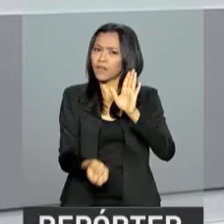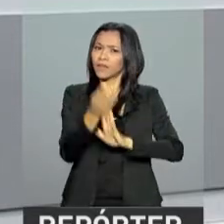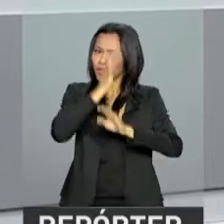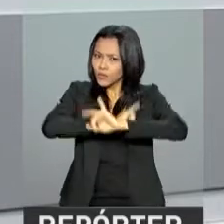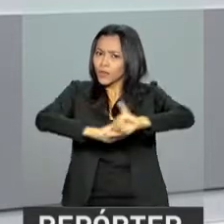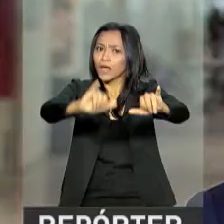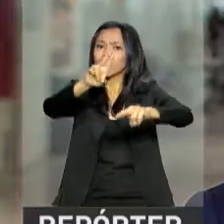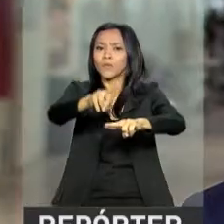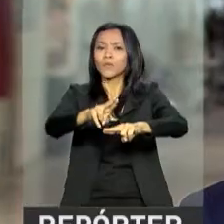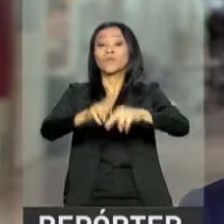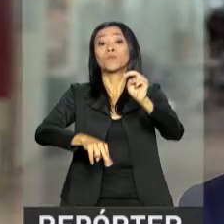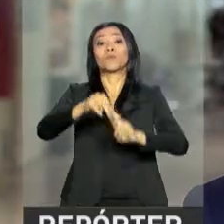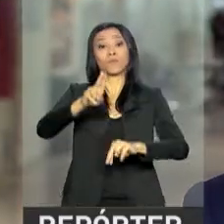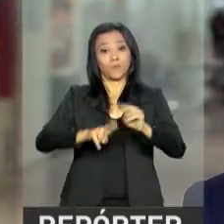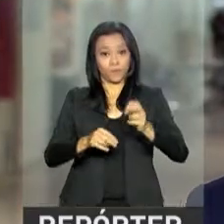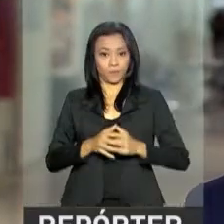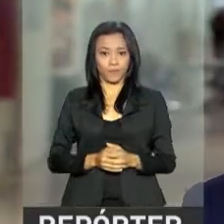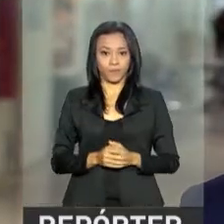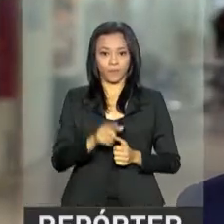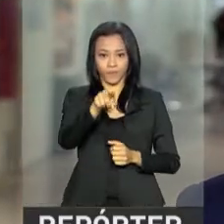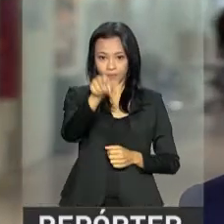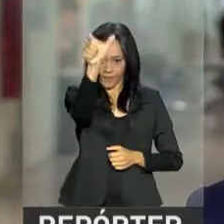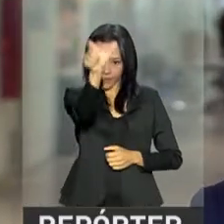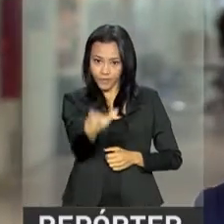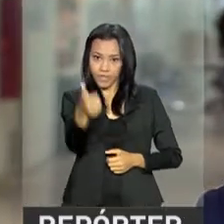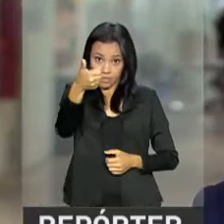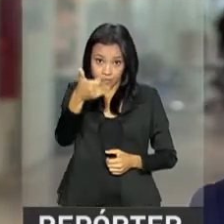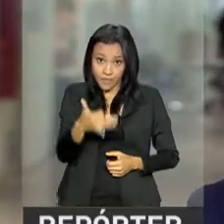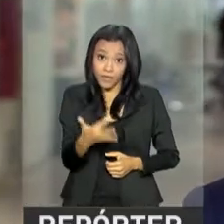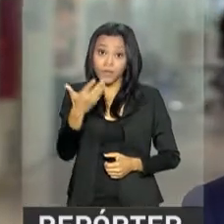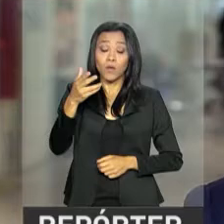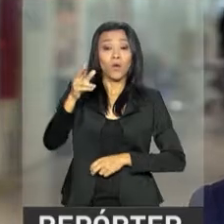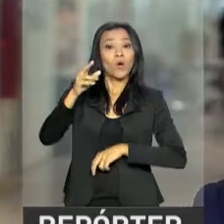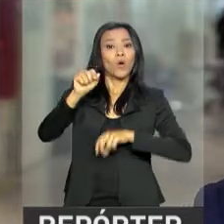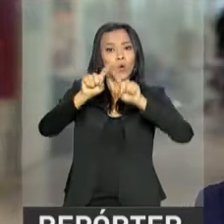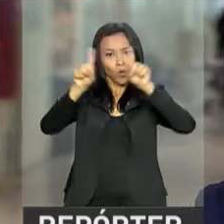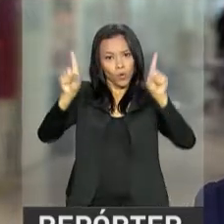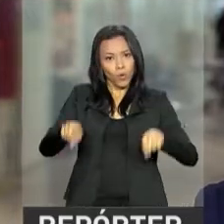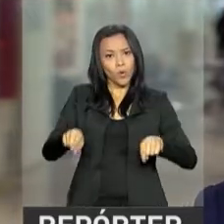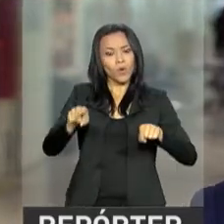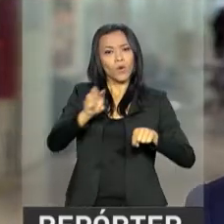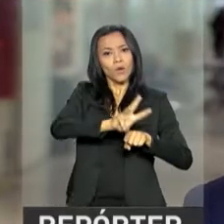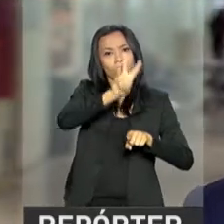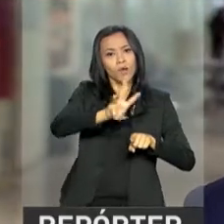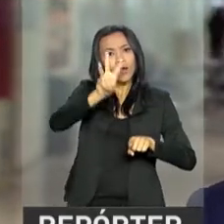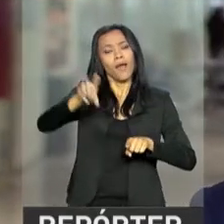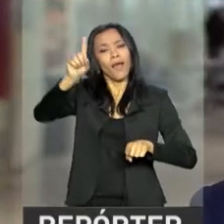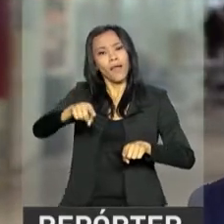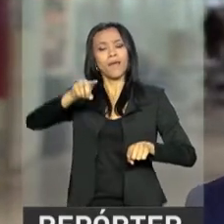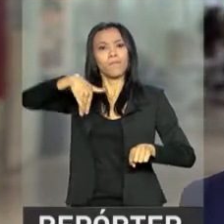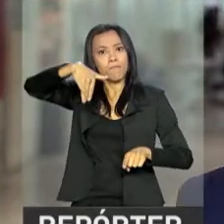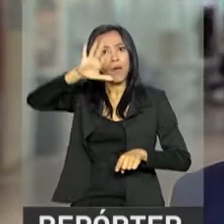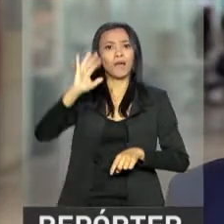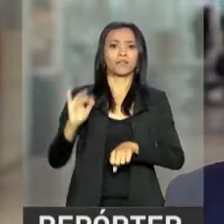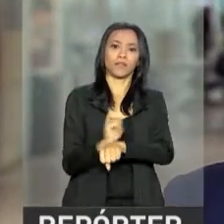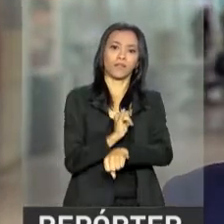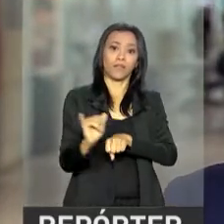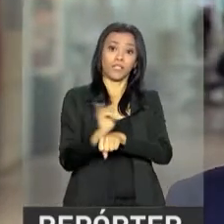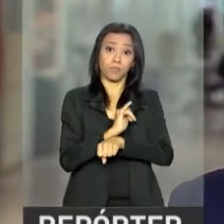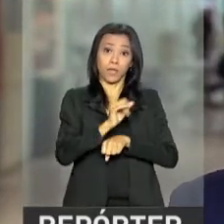junho portanto é mais uma ferramenta que a gente vai entregar ao cidadão para que ele possa exercer sua cidadania